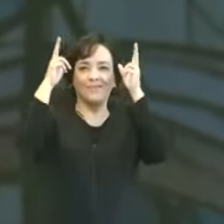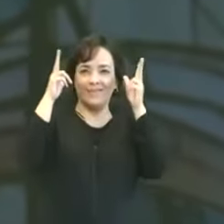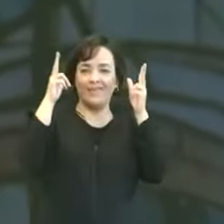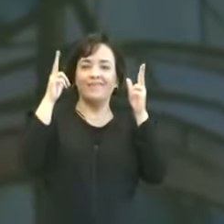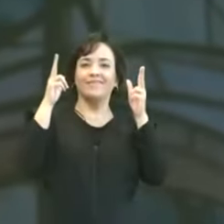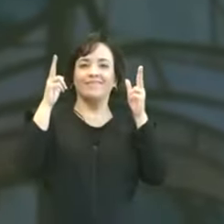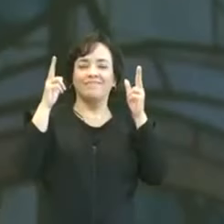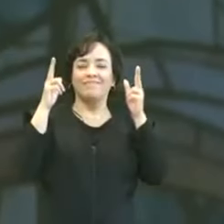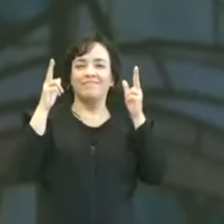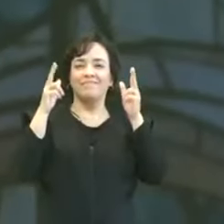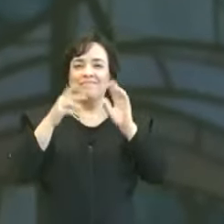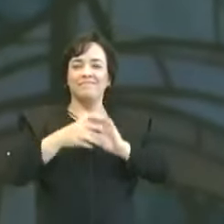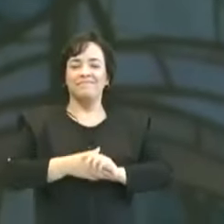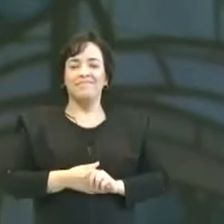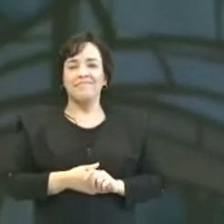era.